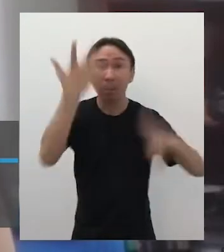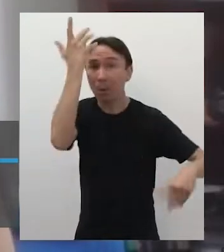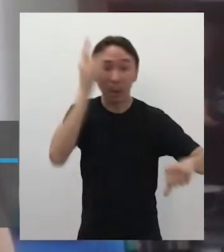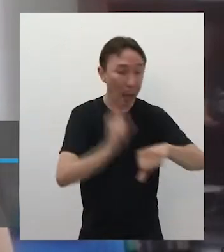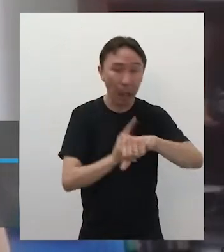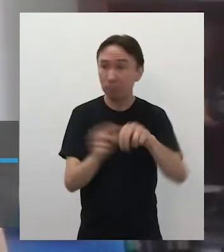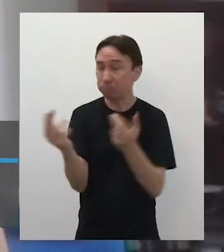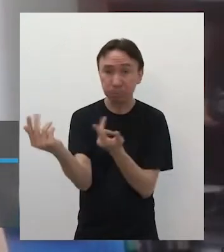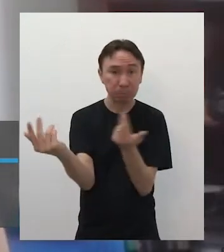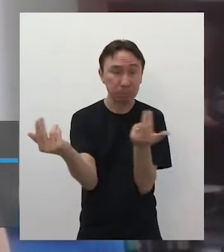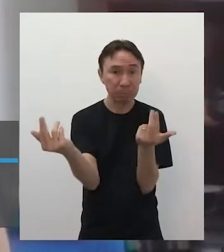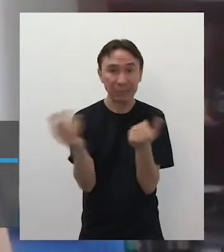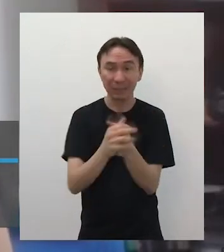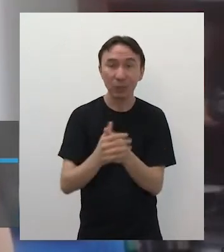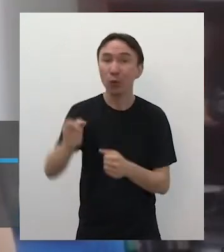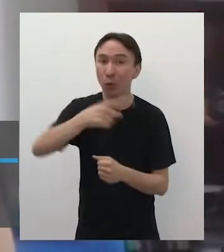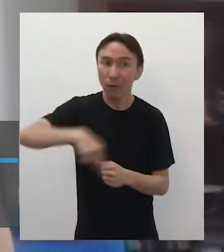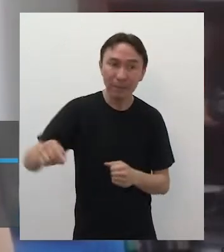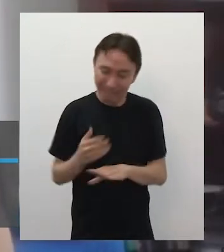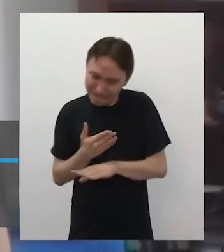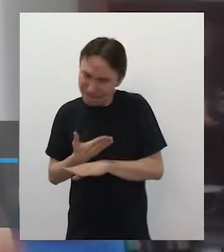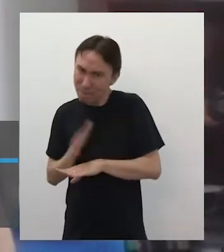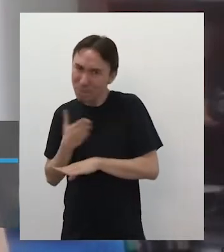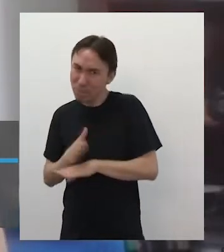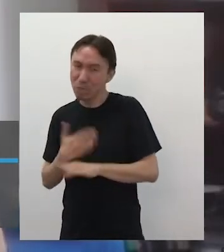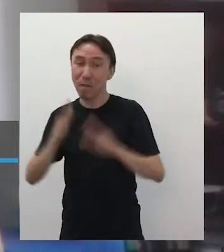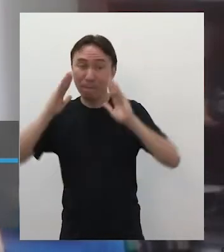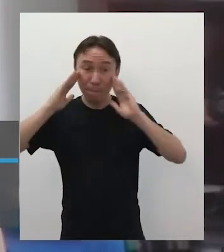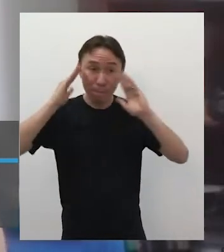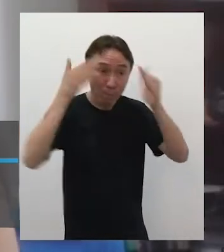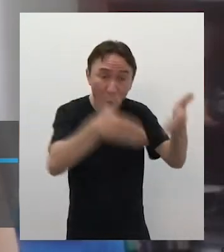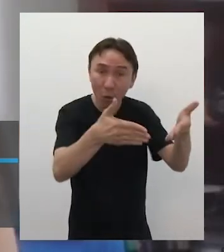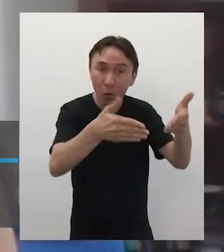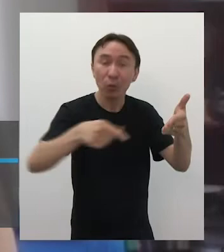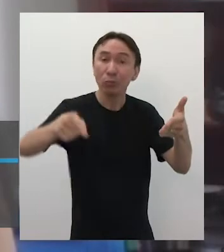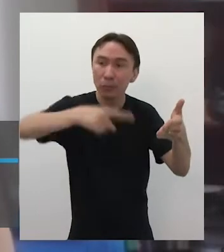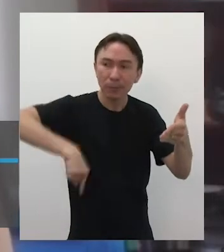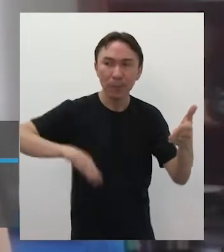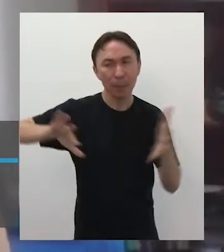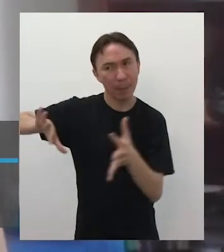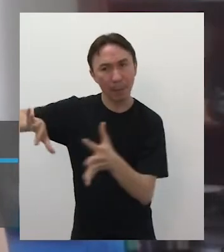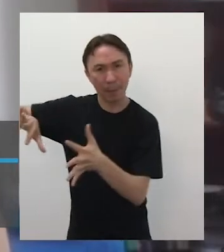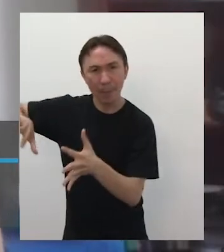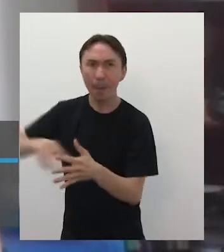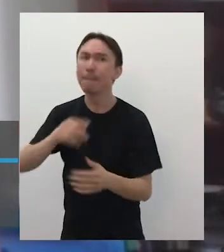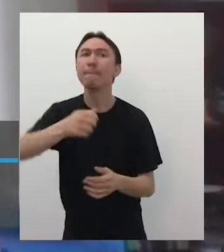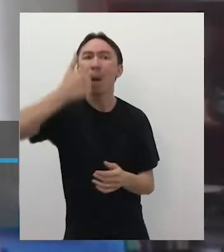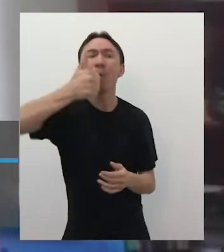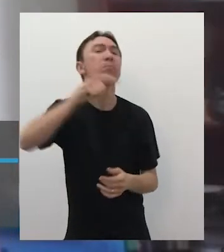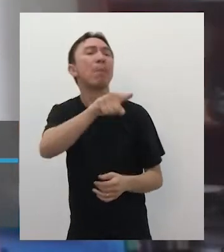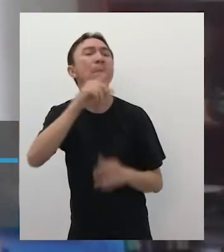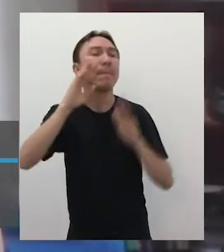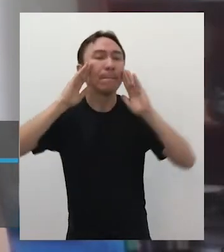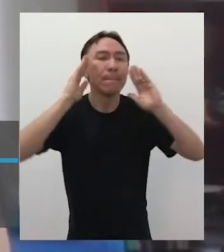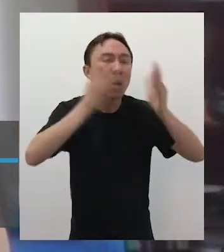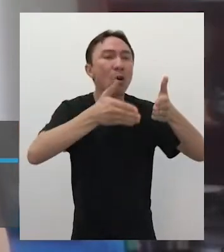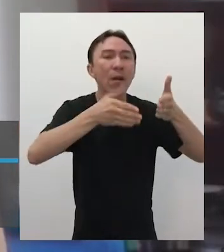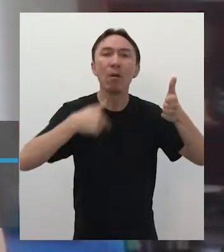só naquilo. Né? Então é uma atividade bastante difícil, né? A Andrea estava falando ali de uma rotina muito grande, onde